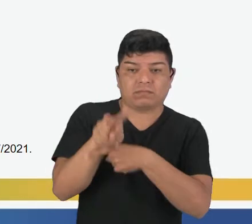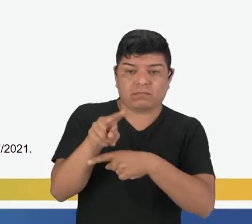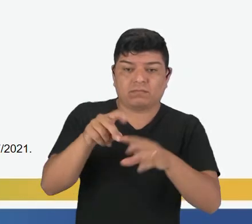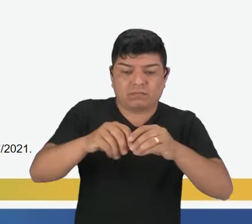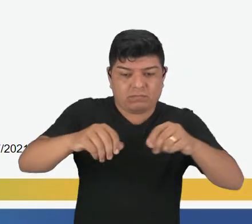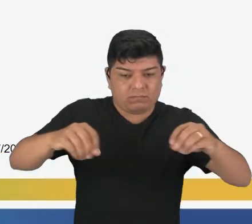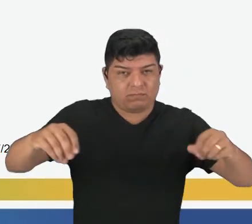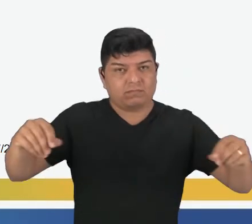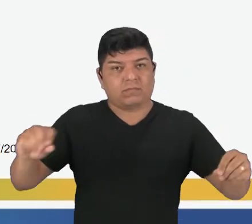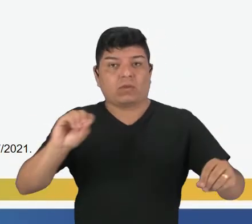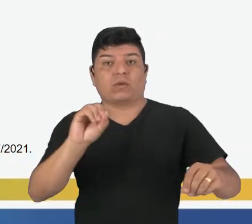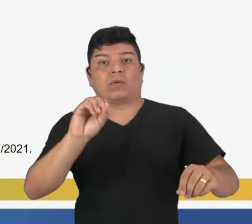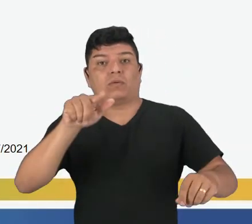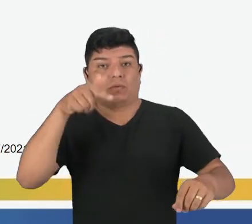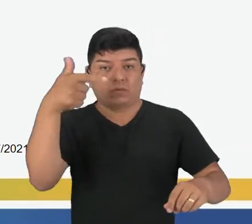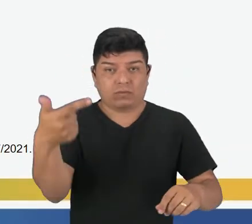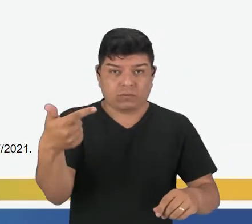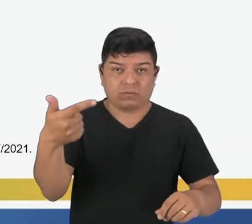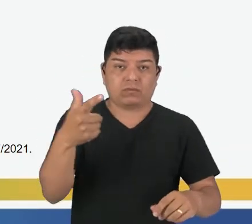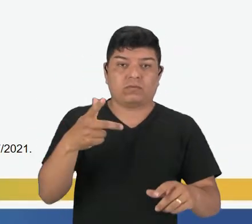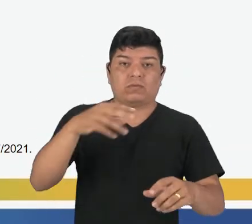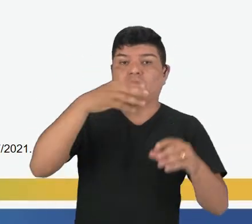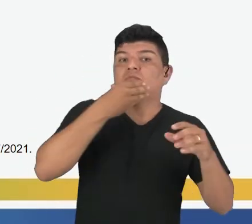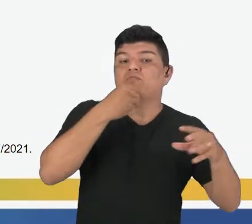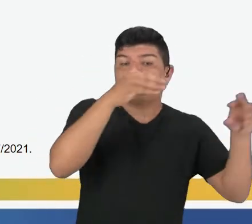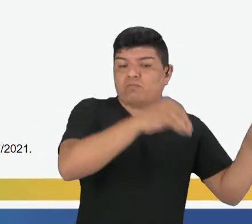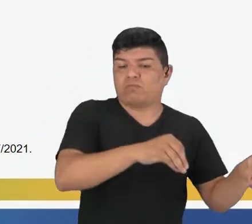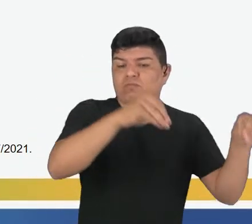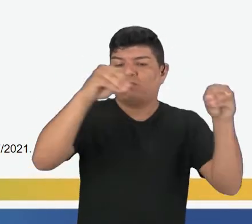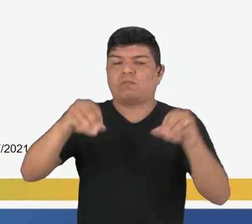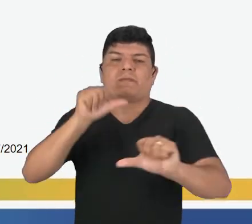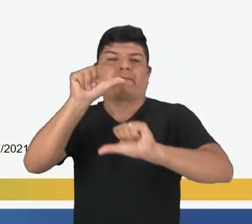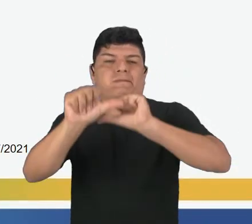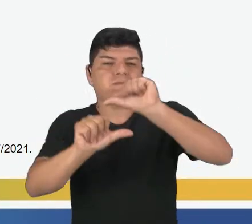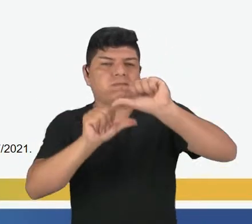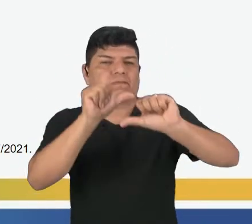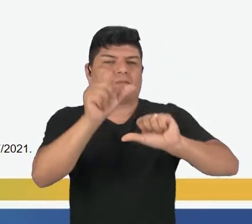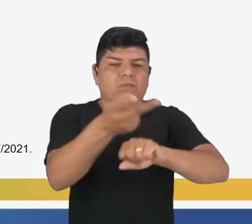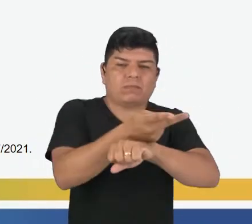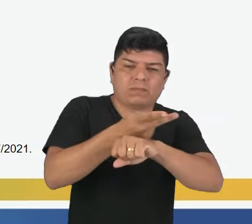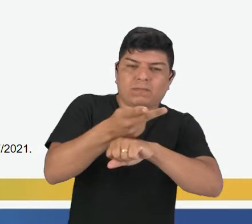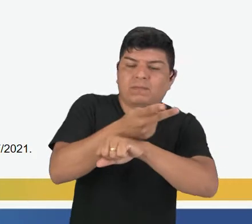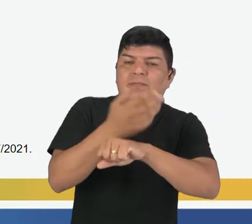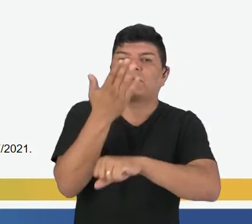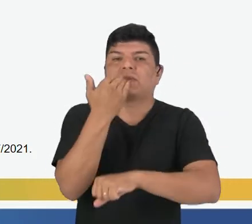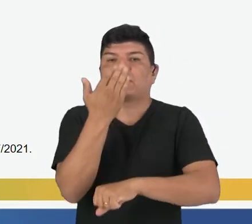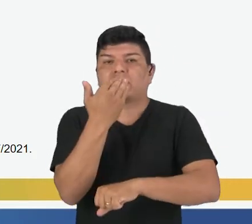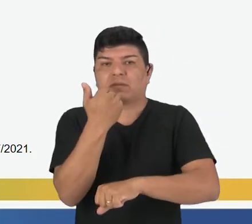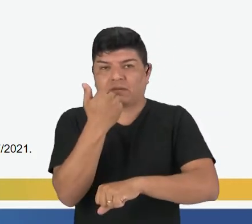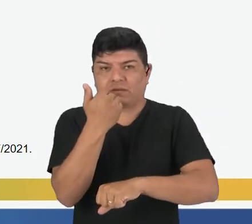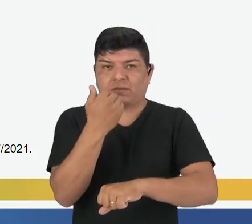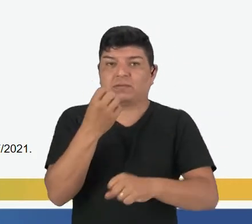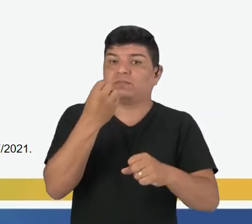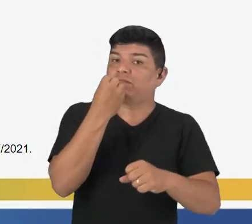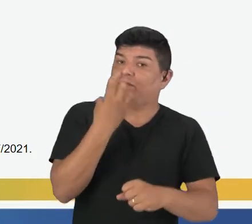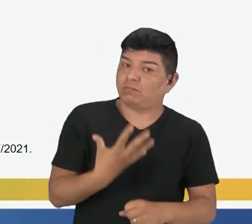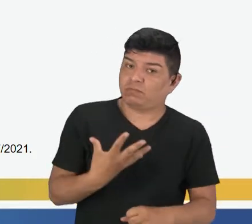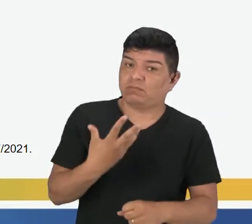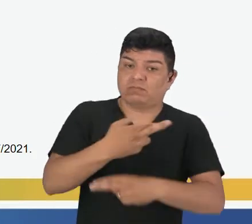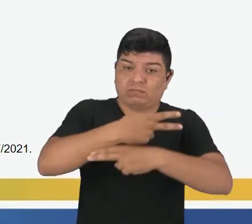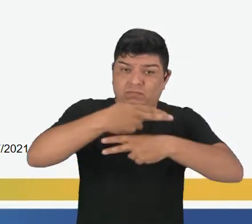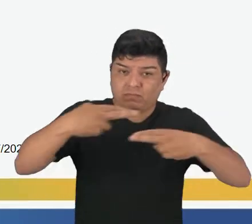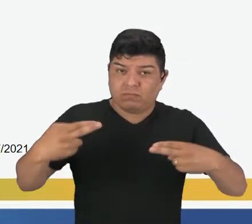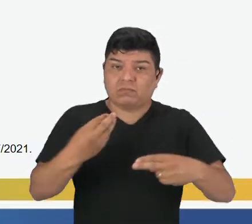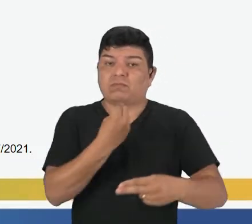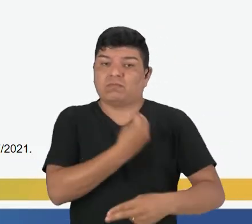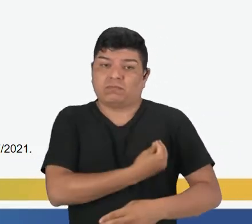a terra. Outros, sendo nômades, iam de um lugar a outro em busca de alimento, benefícios e recursos